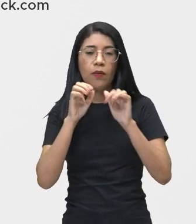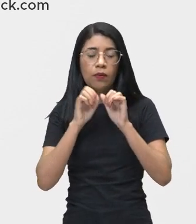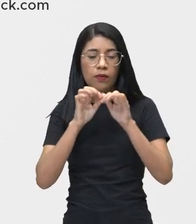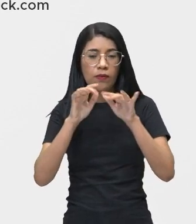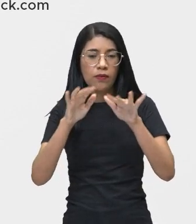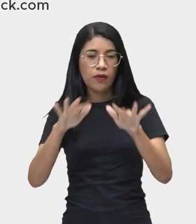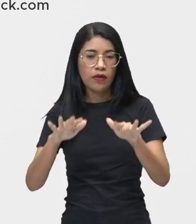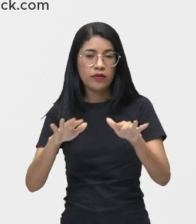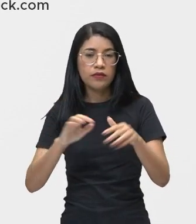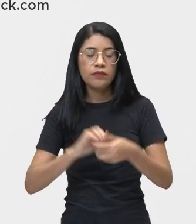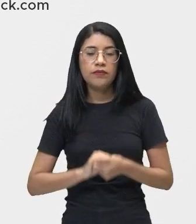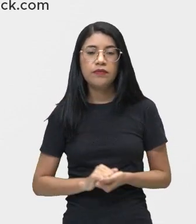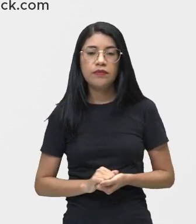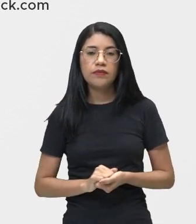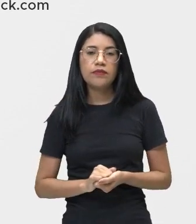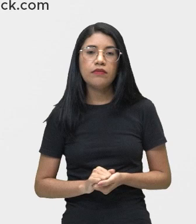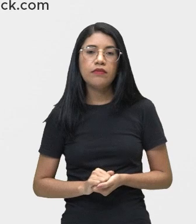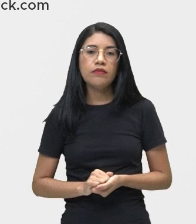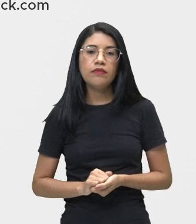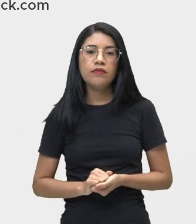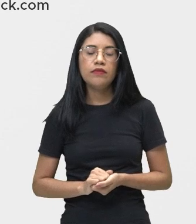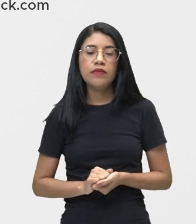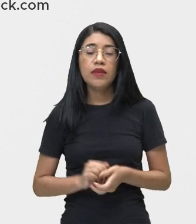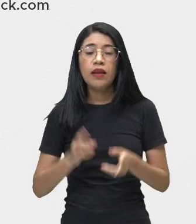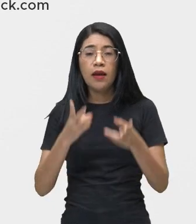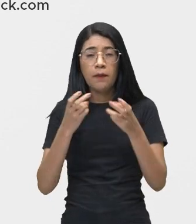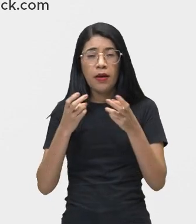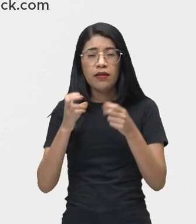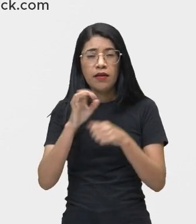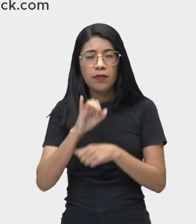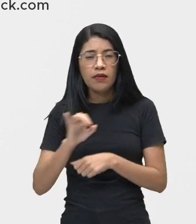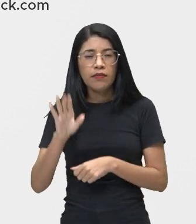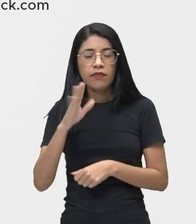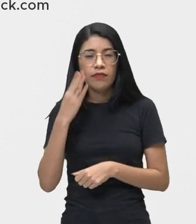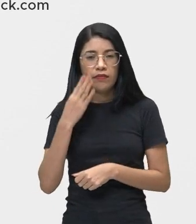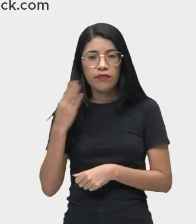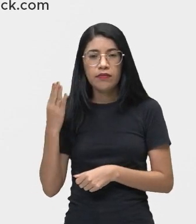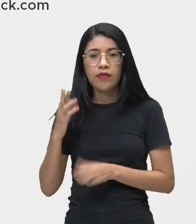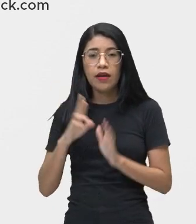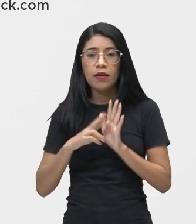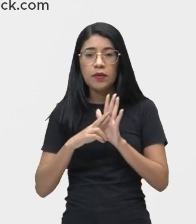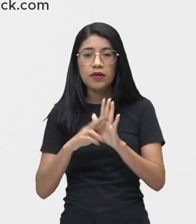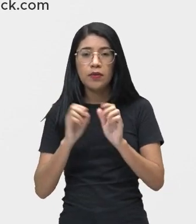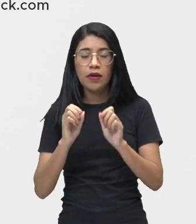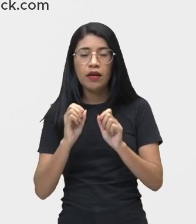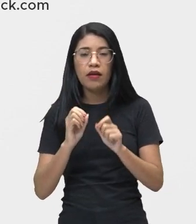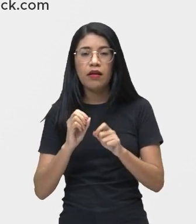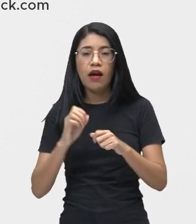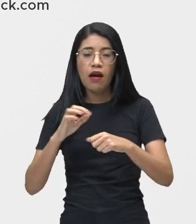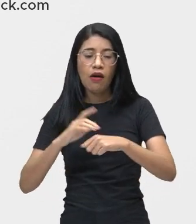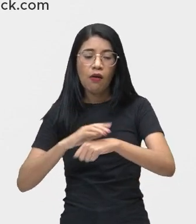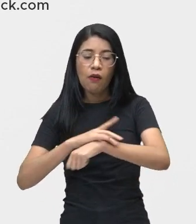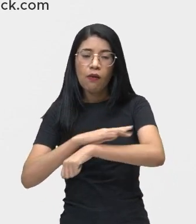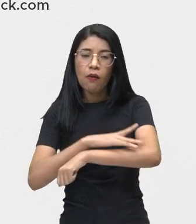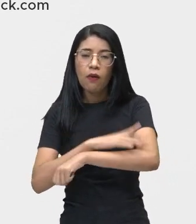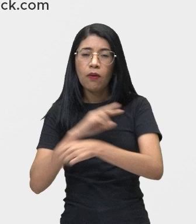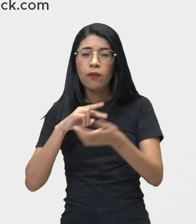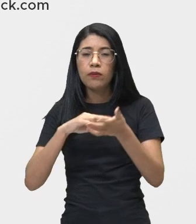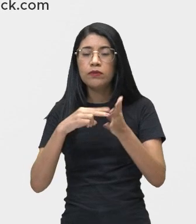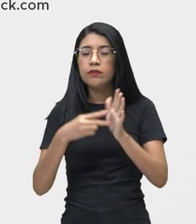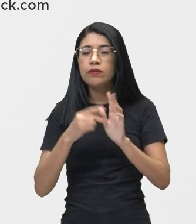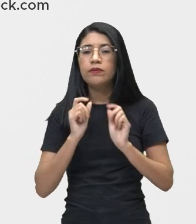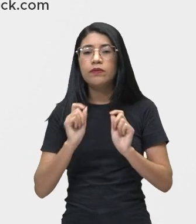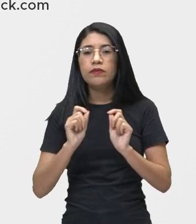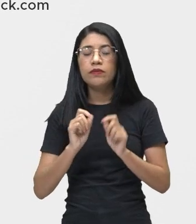irradiação ou a radiação. Observa aí na imagem que ela representa aí a condução. Condução quer dizer o que ele